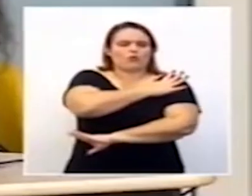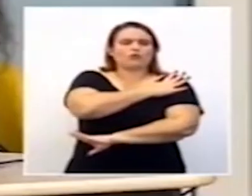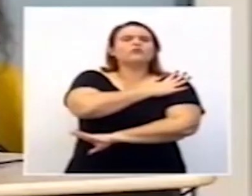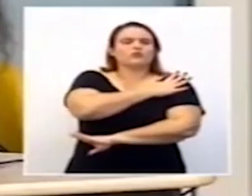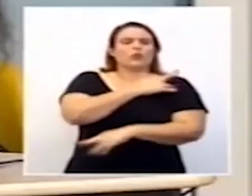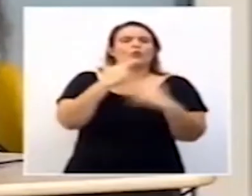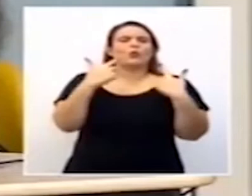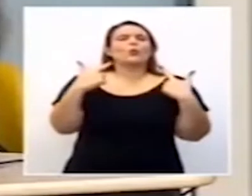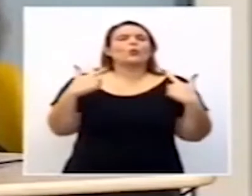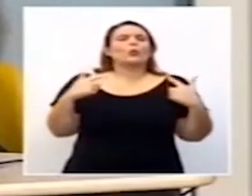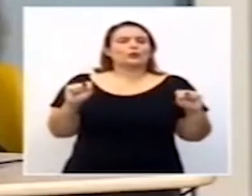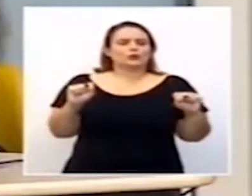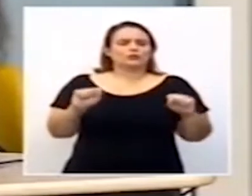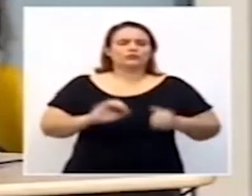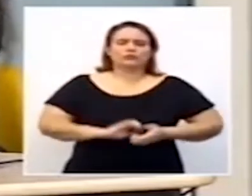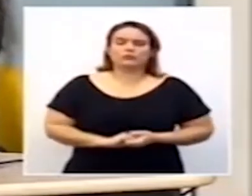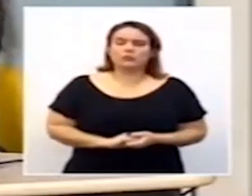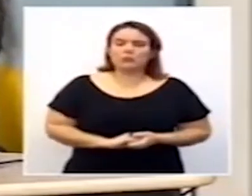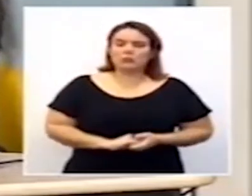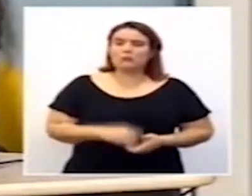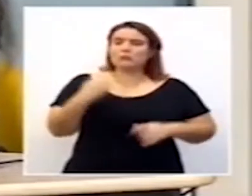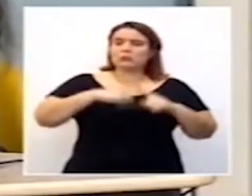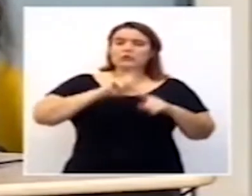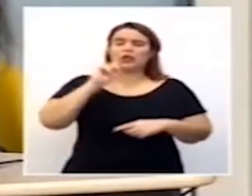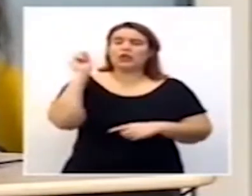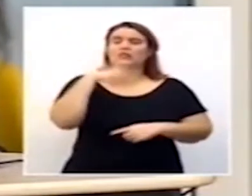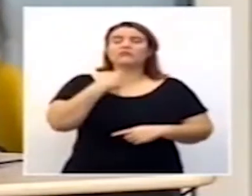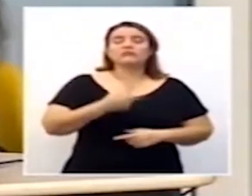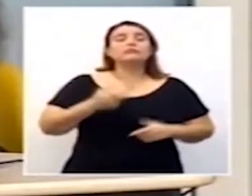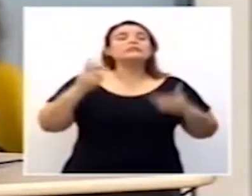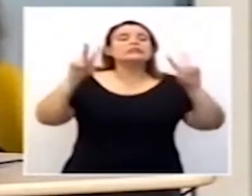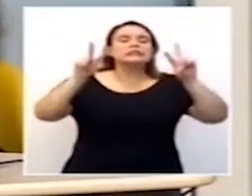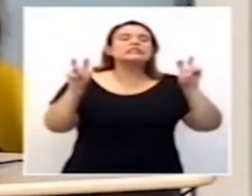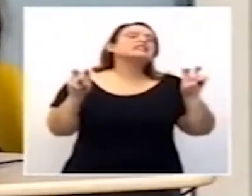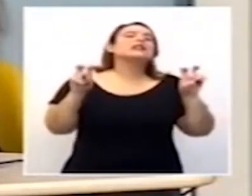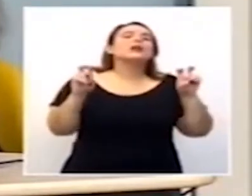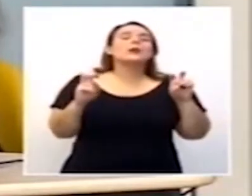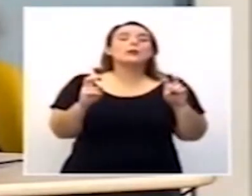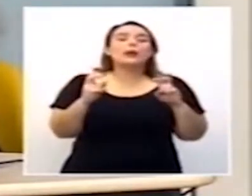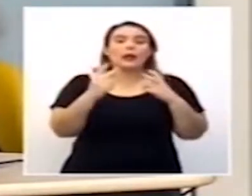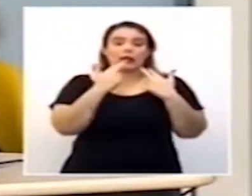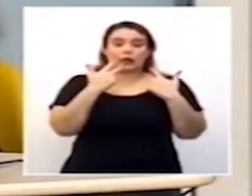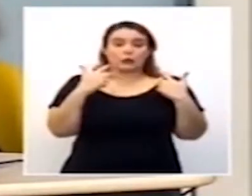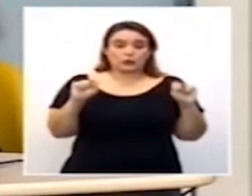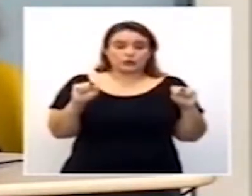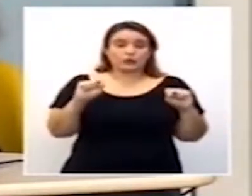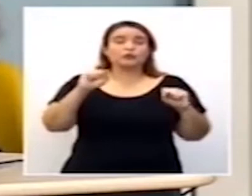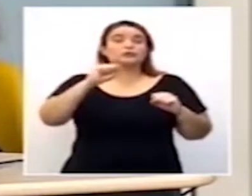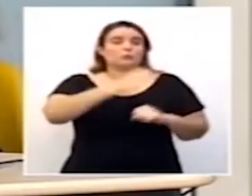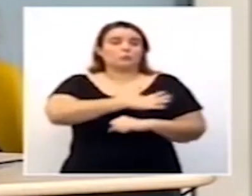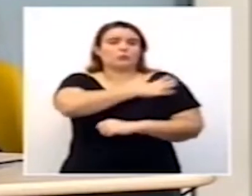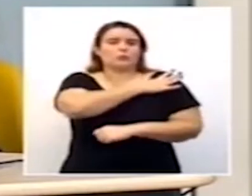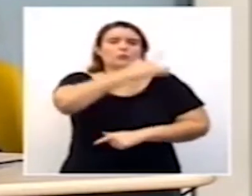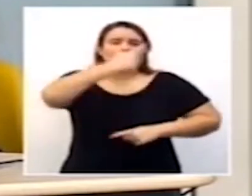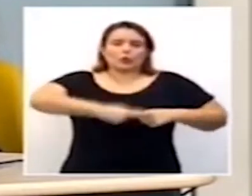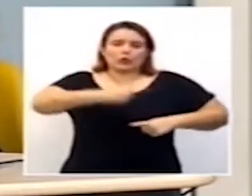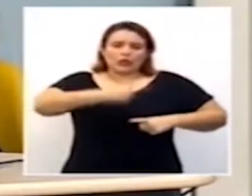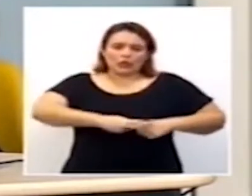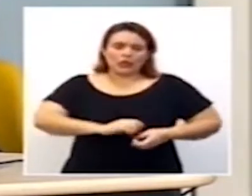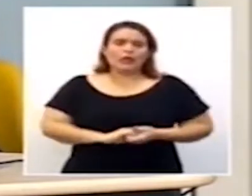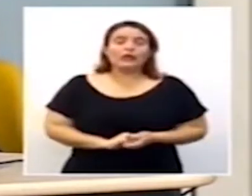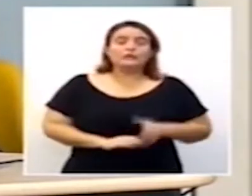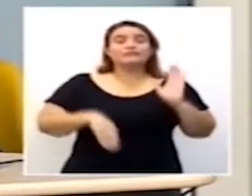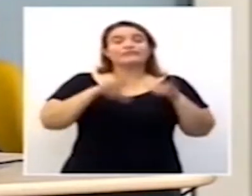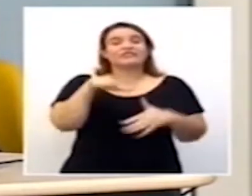que que nós estamos falando gente do preconceito linguístico porque muitas vezes as pessoas têm preconceito com relação à